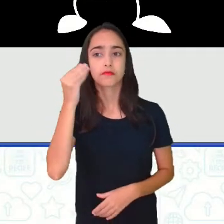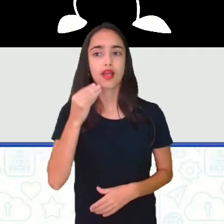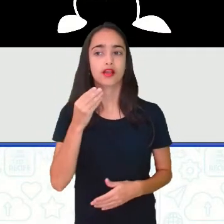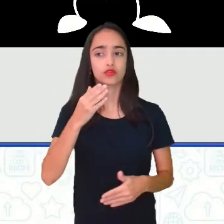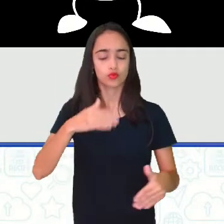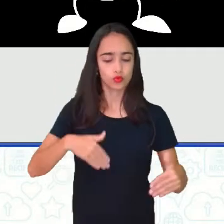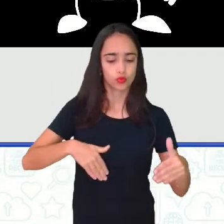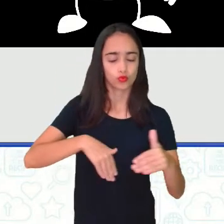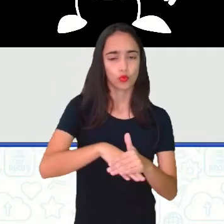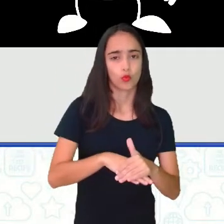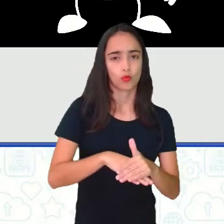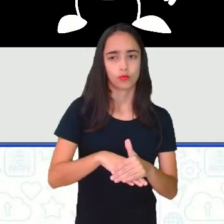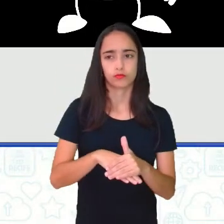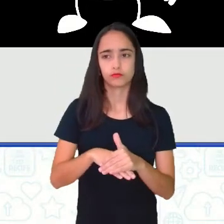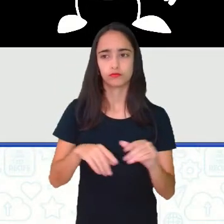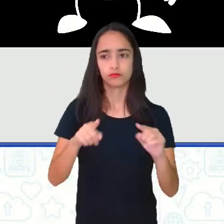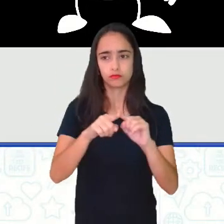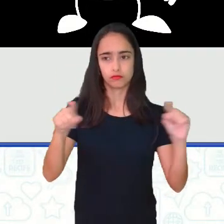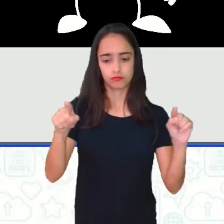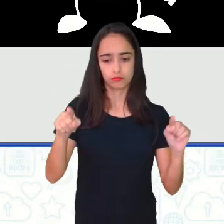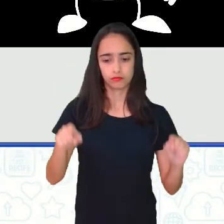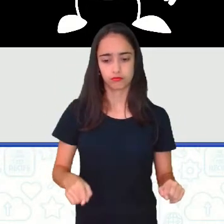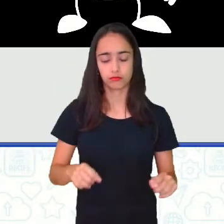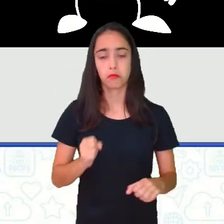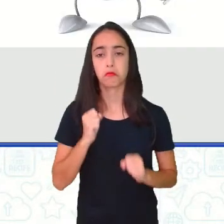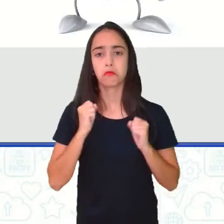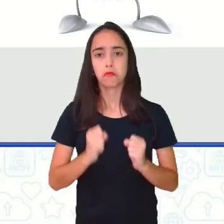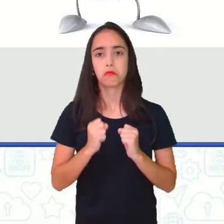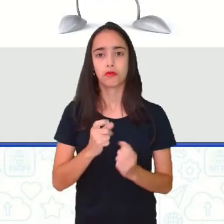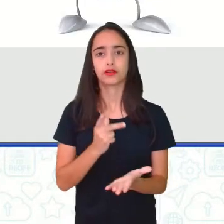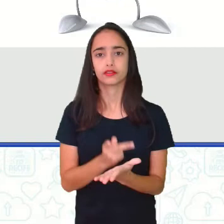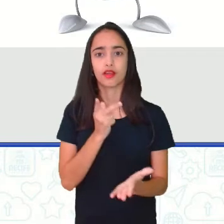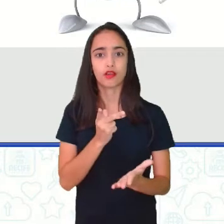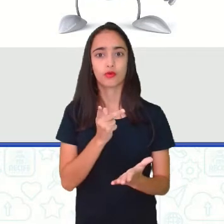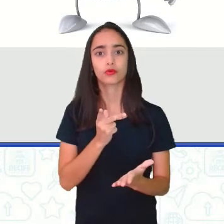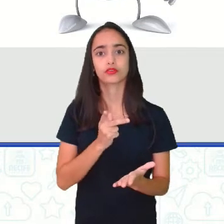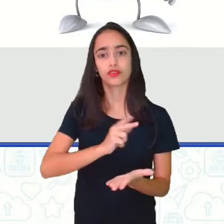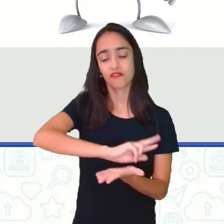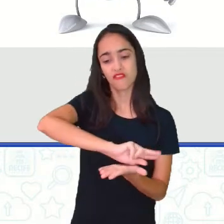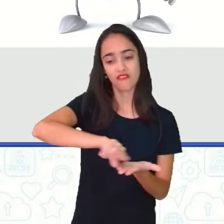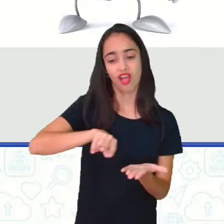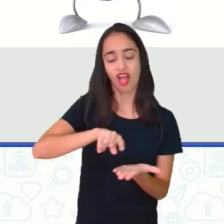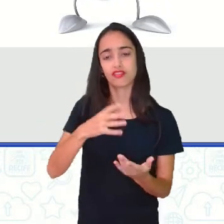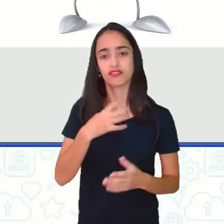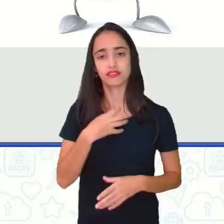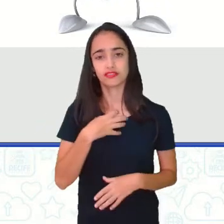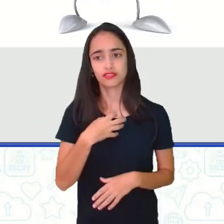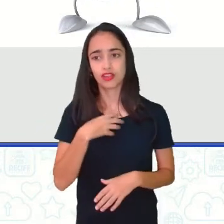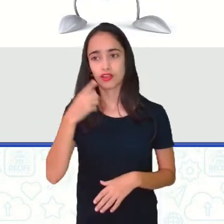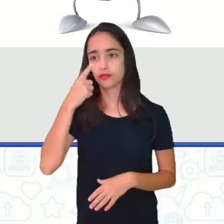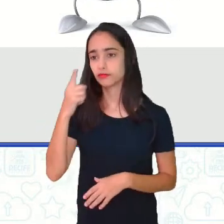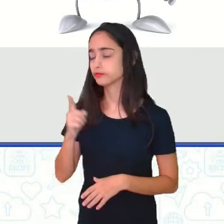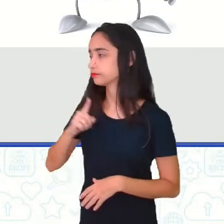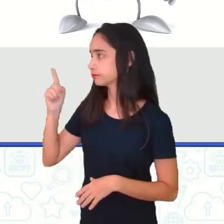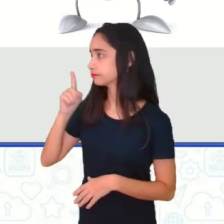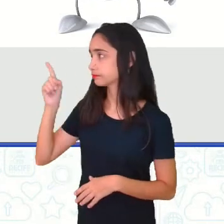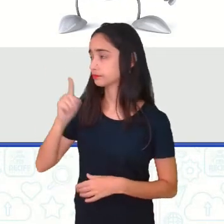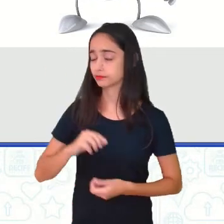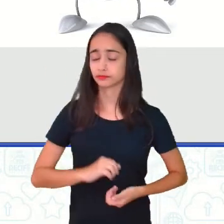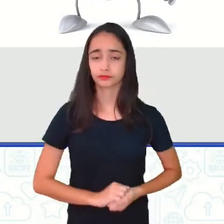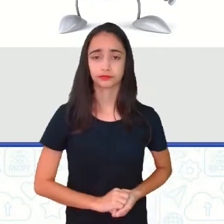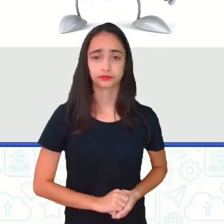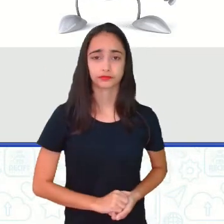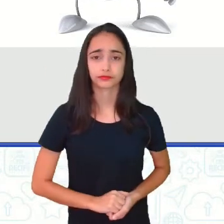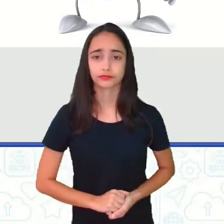pode acontecer. Gol, defesa, trave e fora. Veja que eu coloquei defesa porque